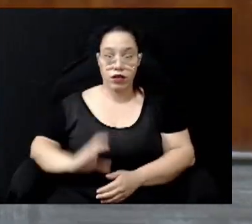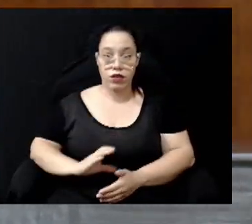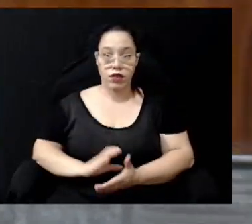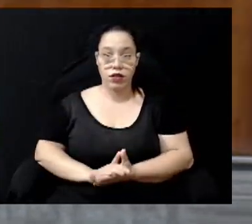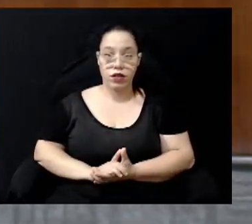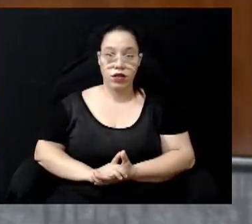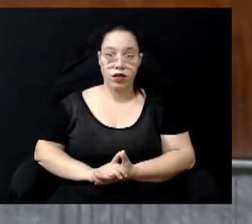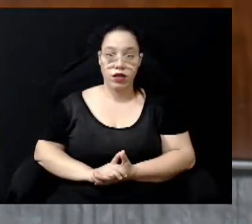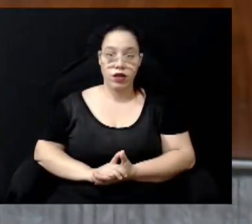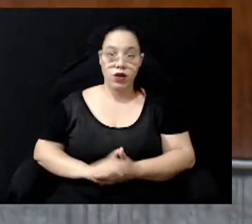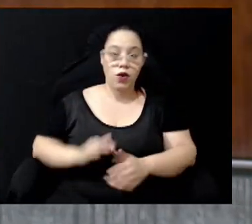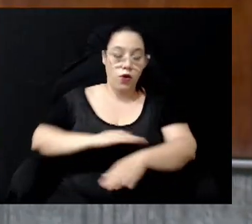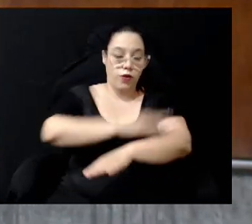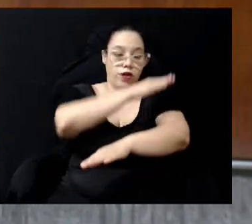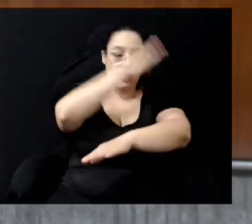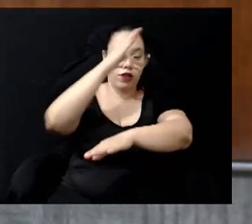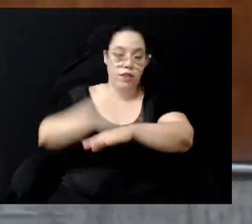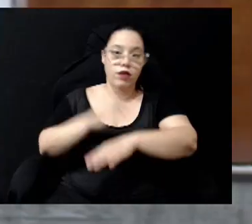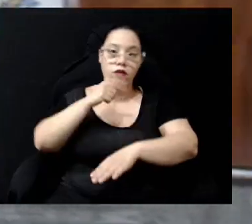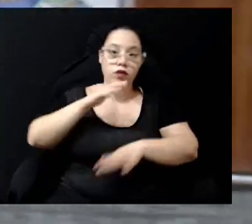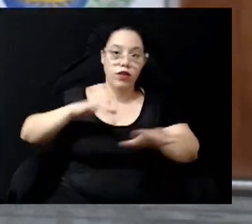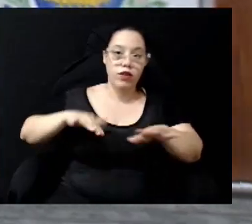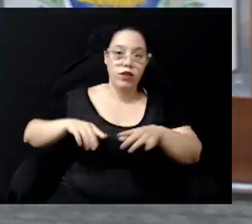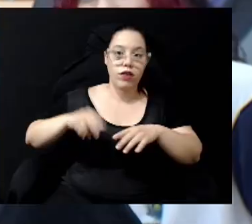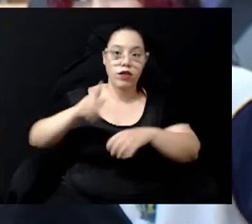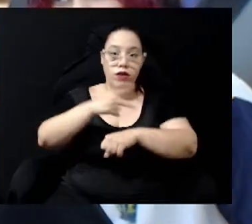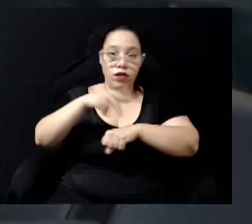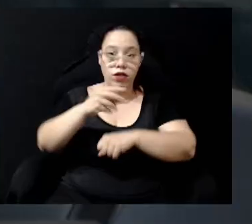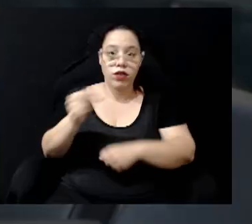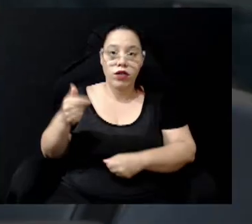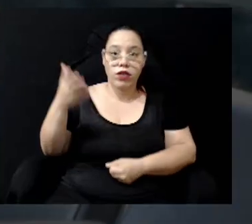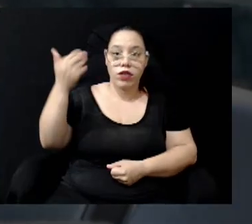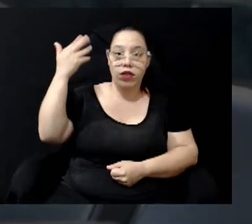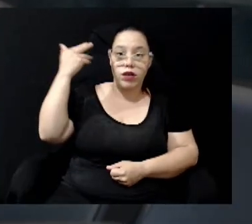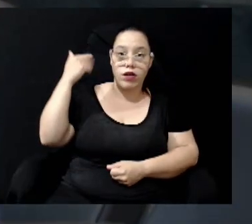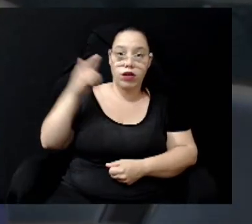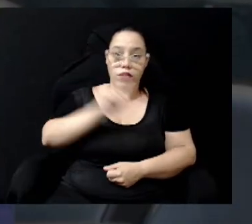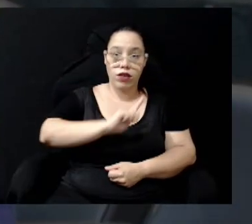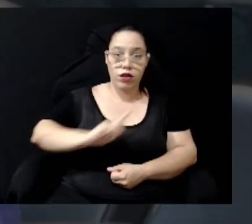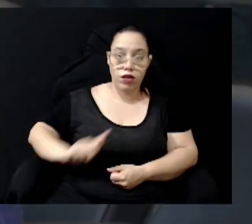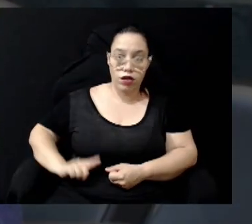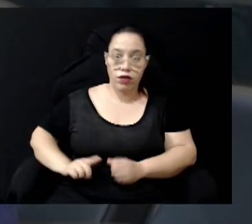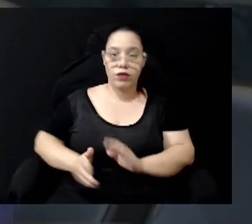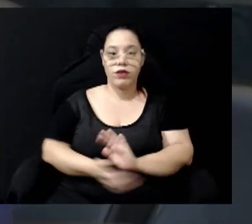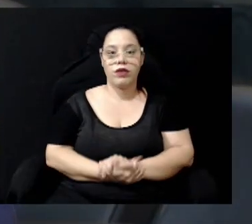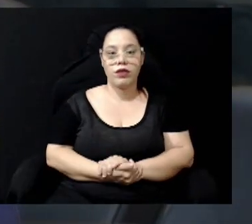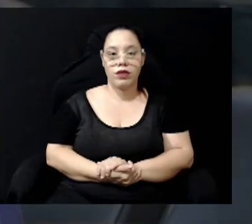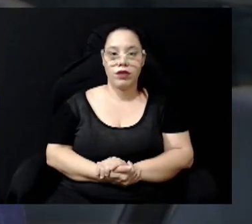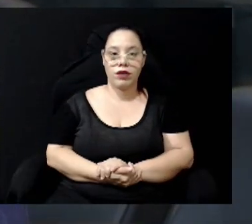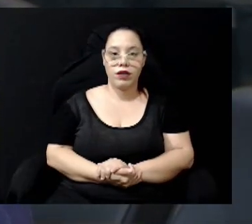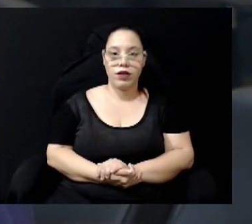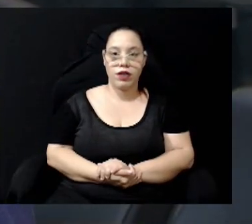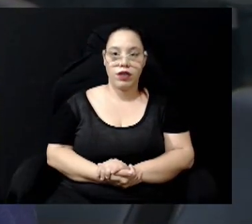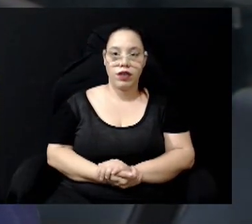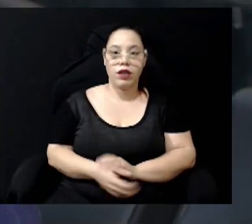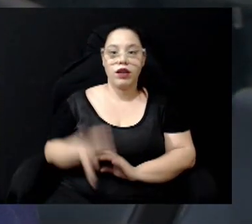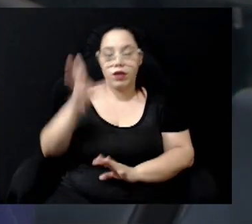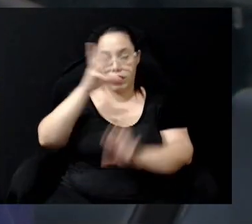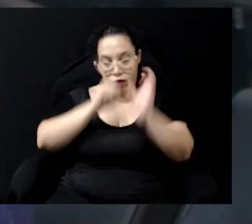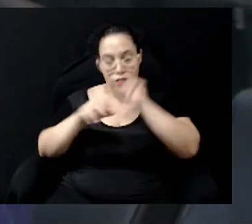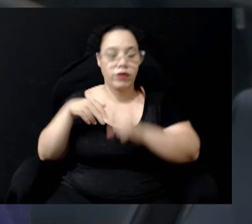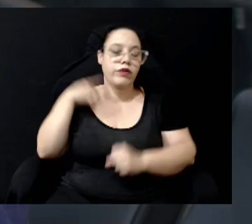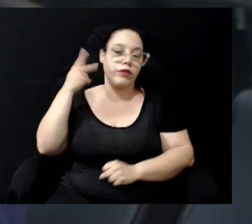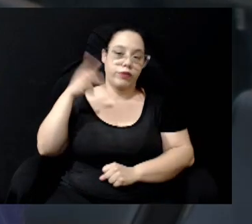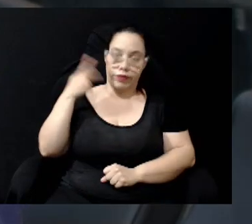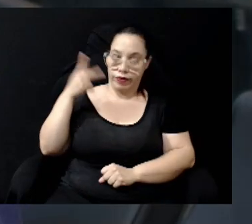e o mar existe um país que há muito tempo foi governado por um hindu. A Câmara Municipal serve para os vereadores, fala